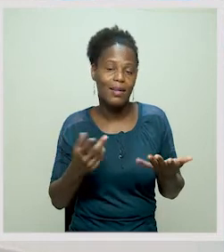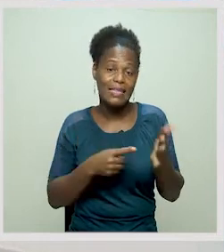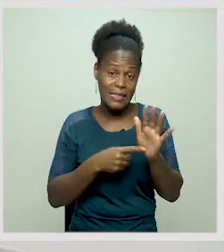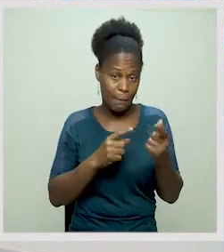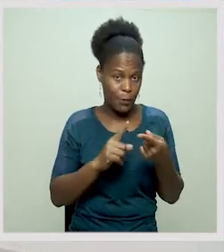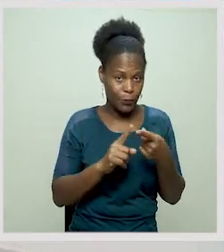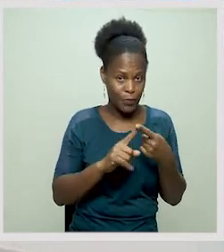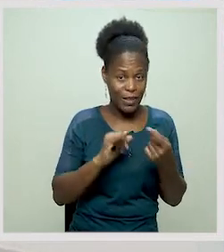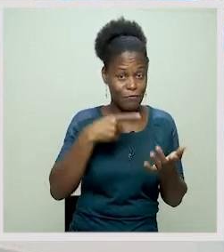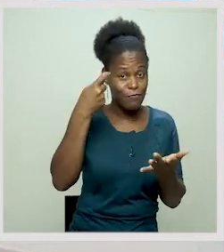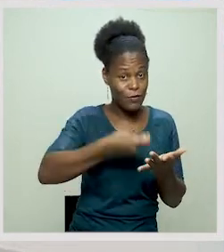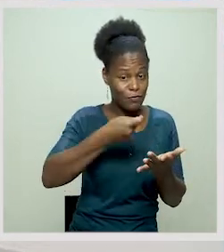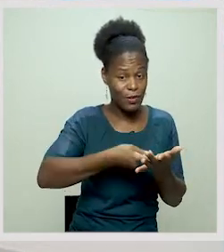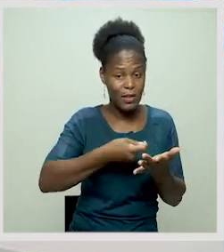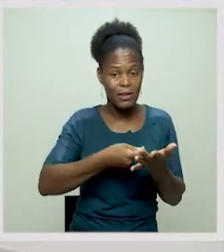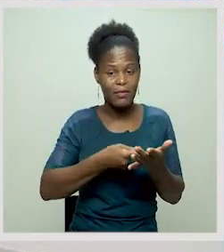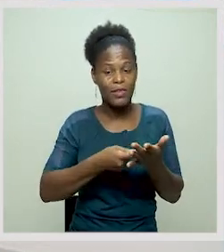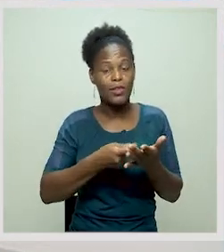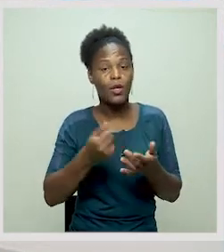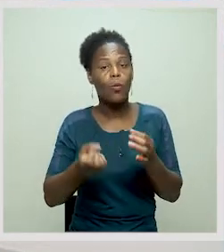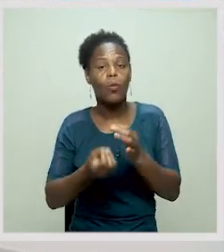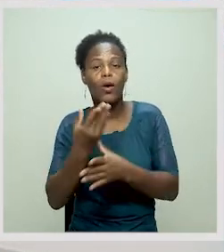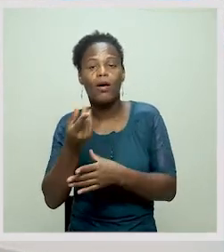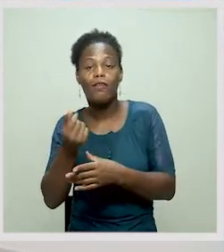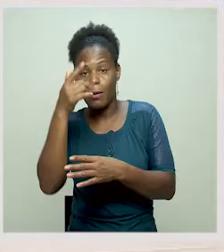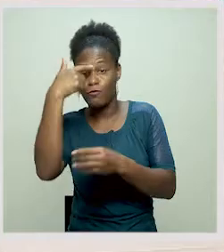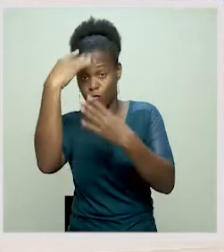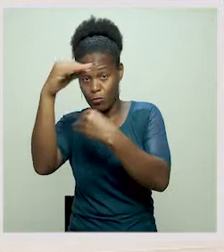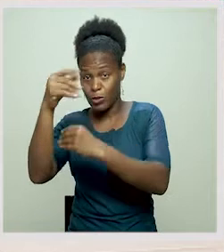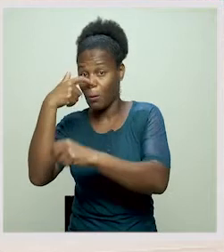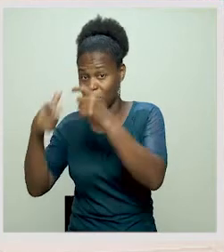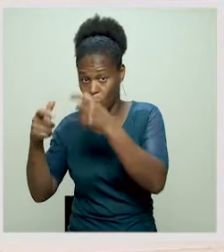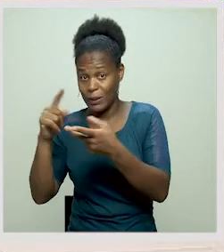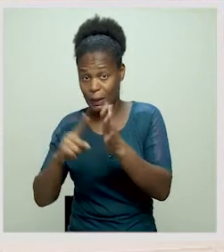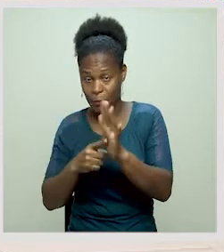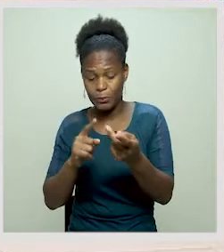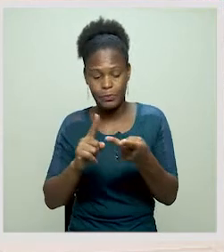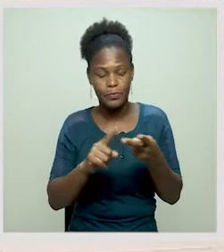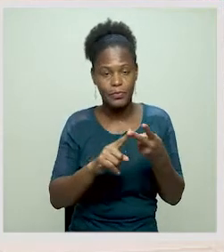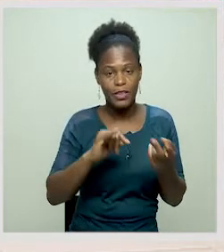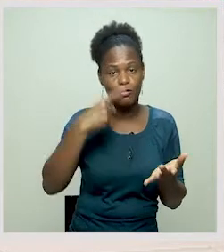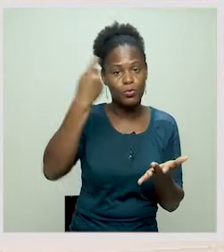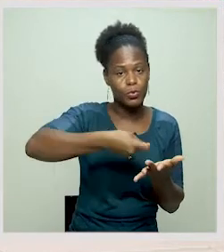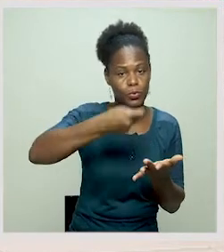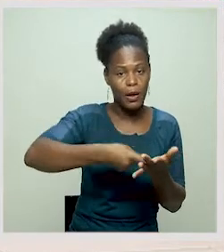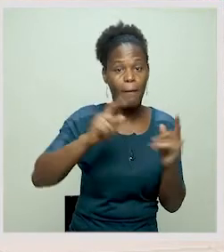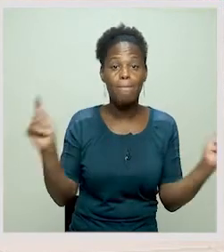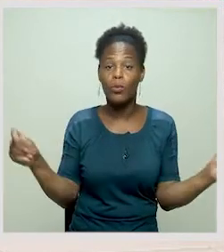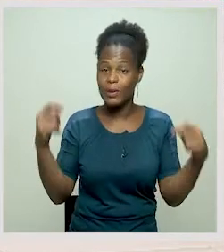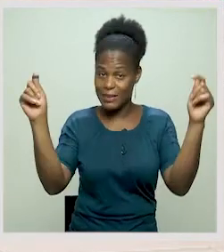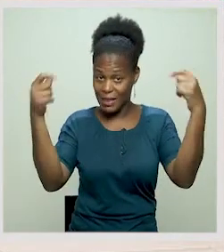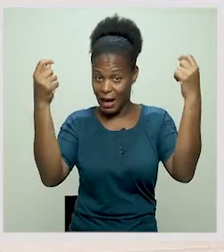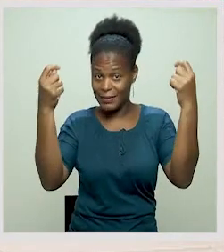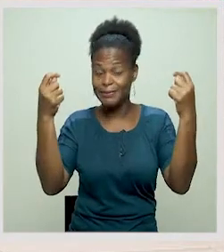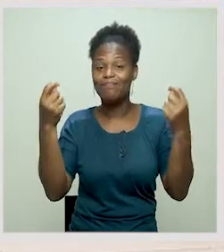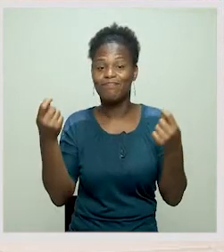o investimento na formação do capital humano, nós temos o investimento em publicidade